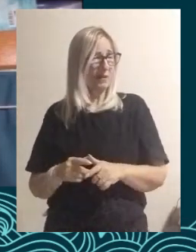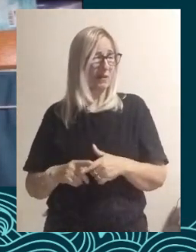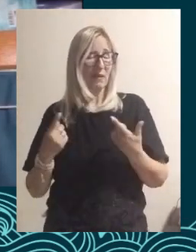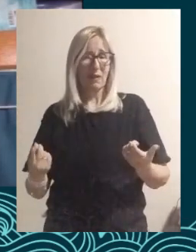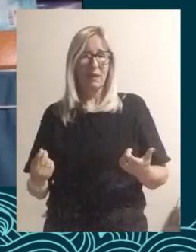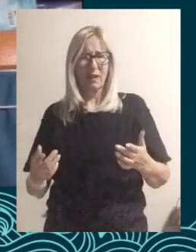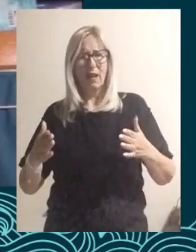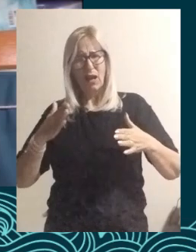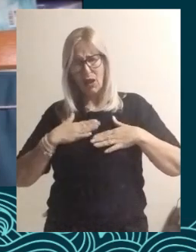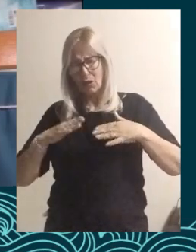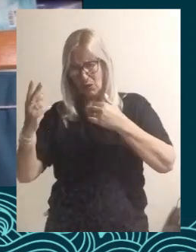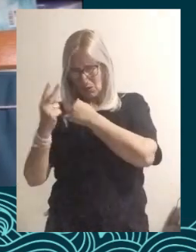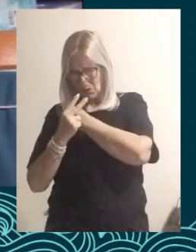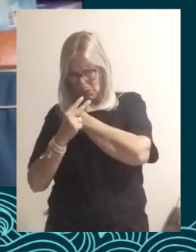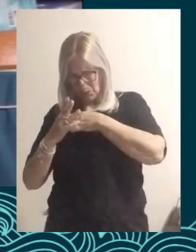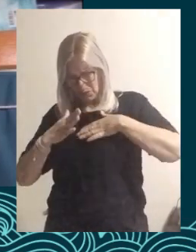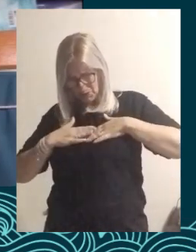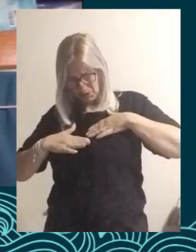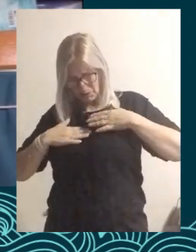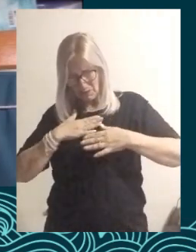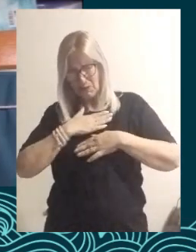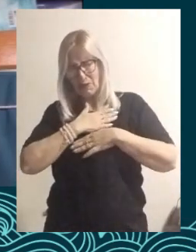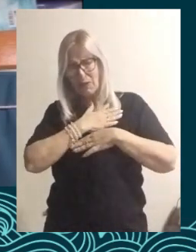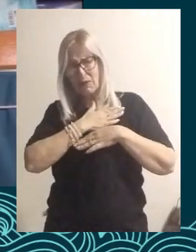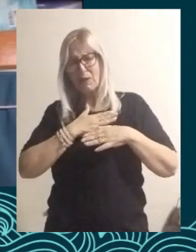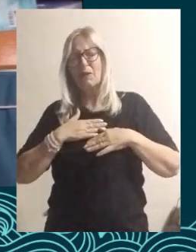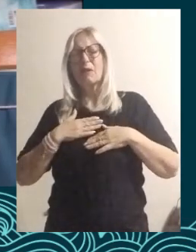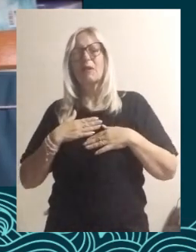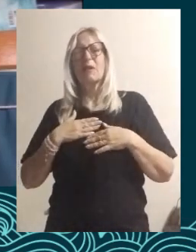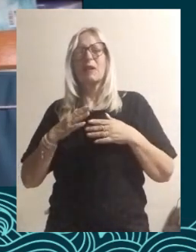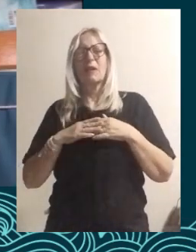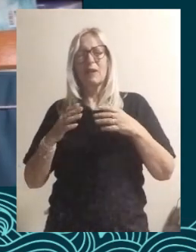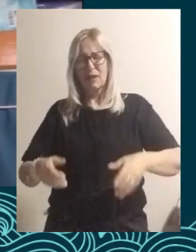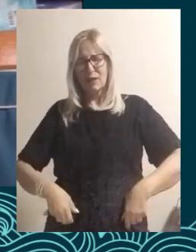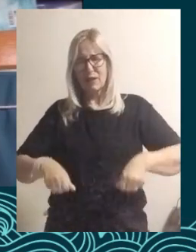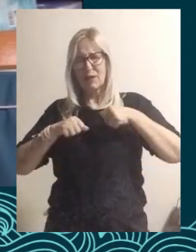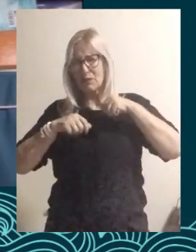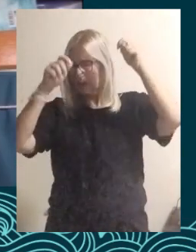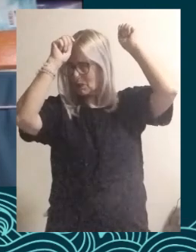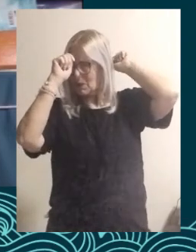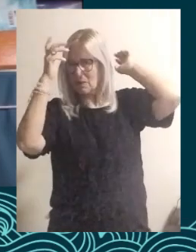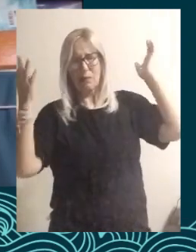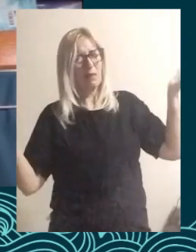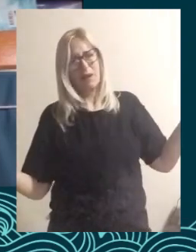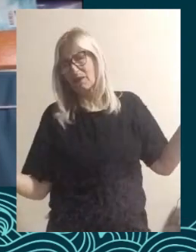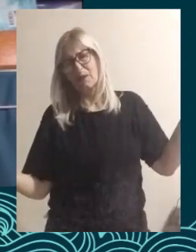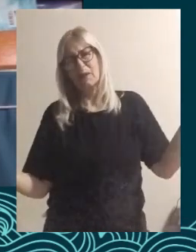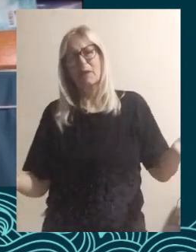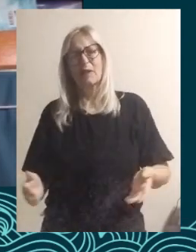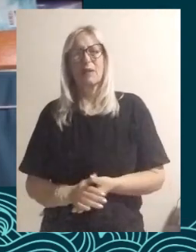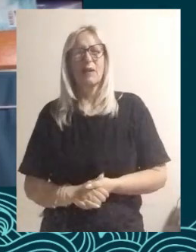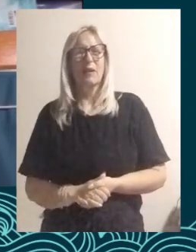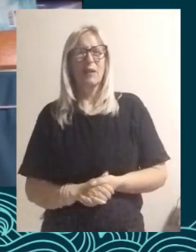do vento que não apareceu. Então, calma, cuida de si, lembra de cuidar de si mesmo, lembra de passar protetor solar, ou de se cobrir, de